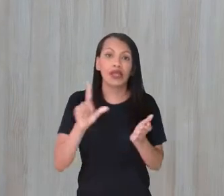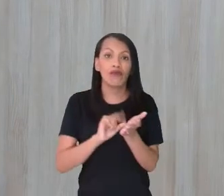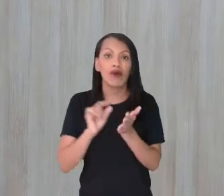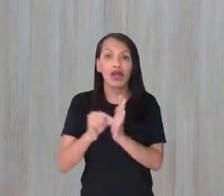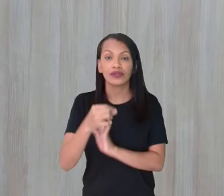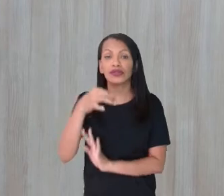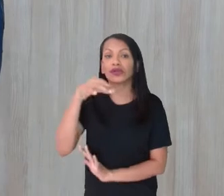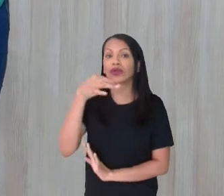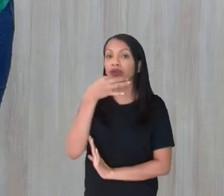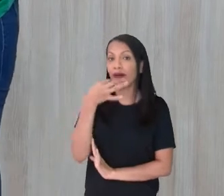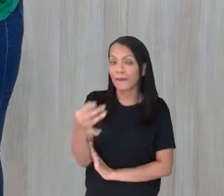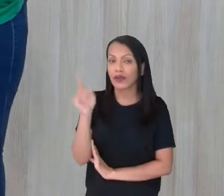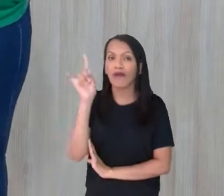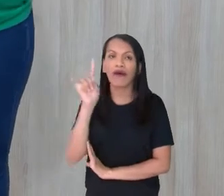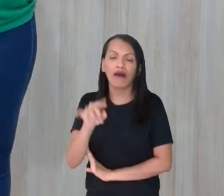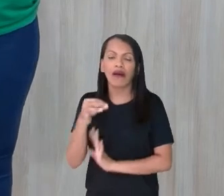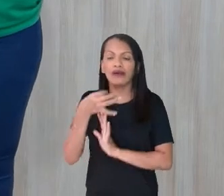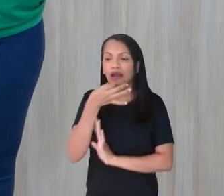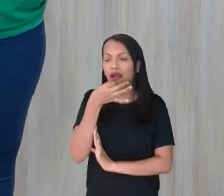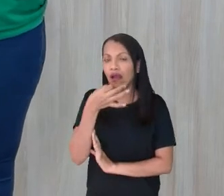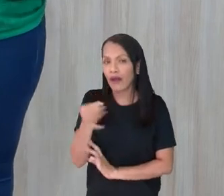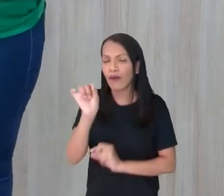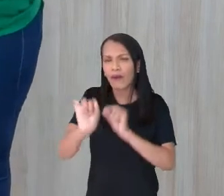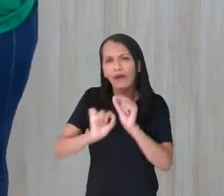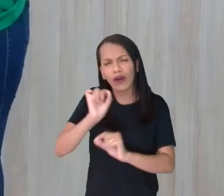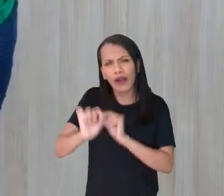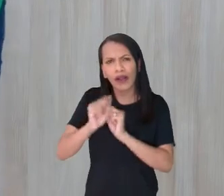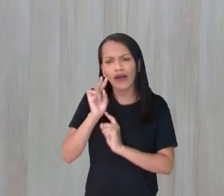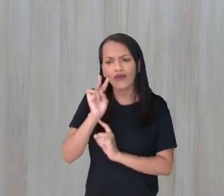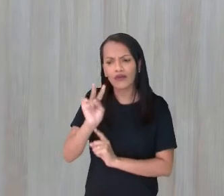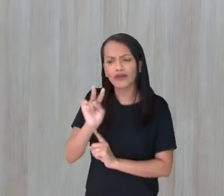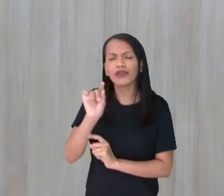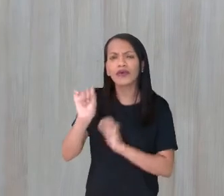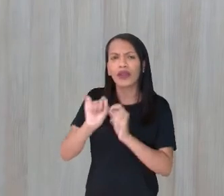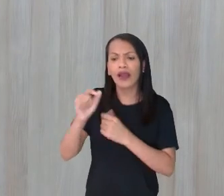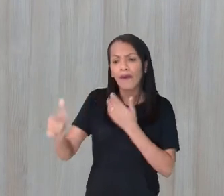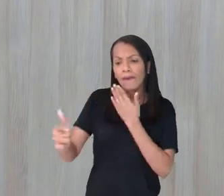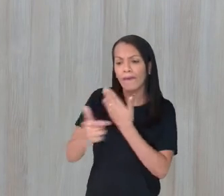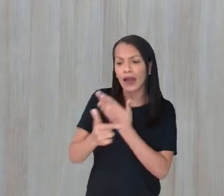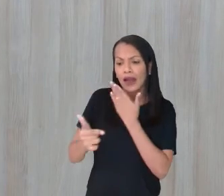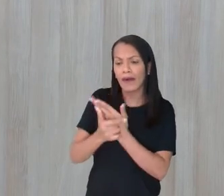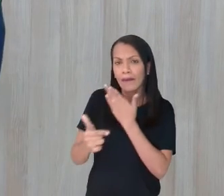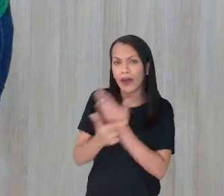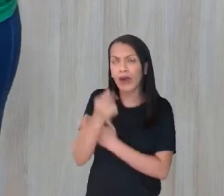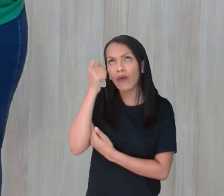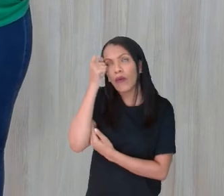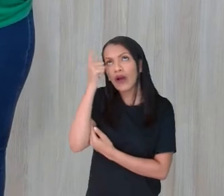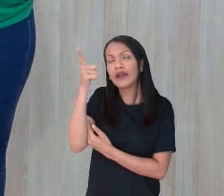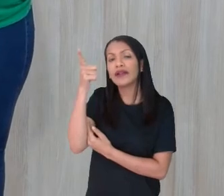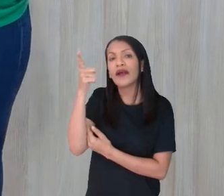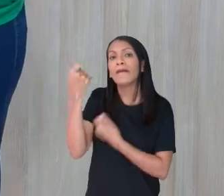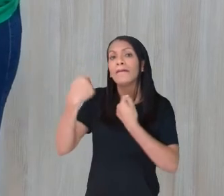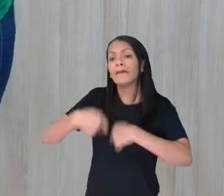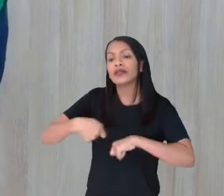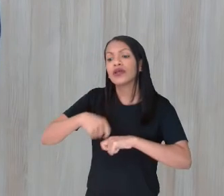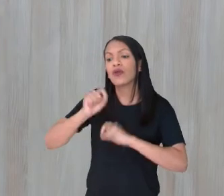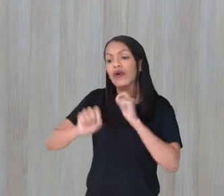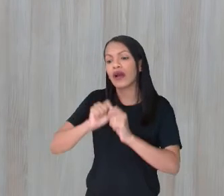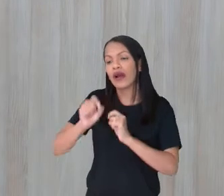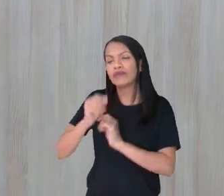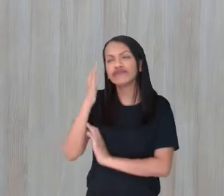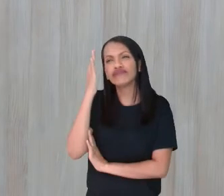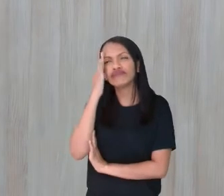opinião. E artigo de opinião visa a defesa de uma ideia, sendo, portanto, necessária a construção de uma